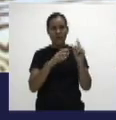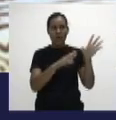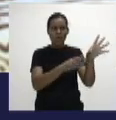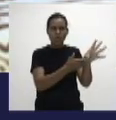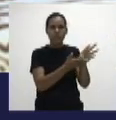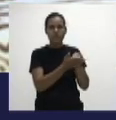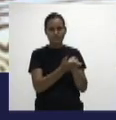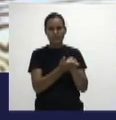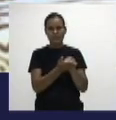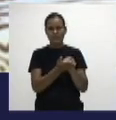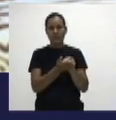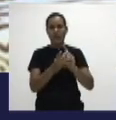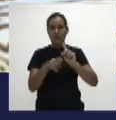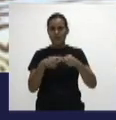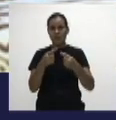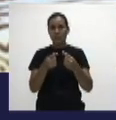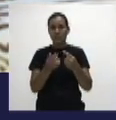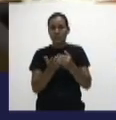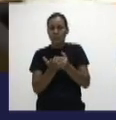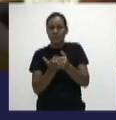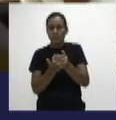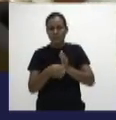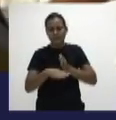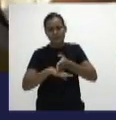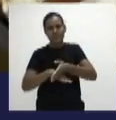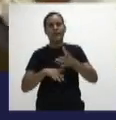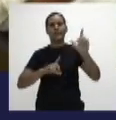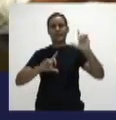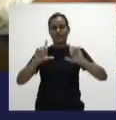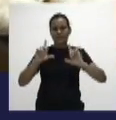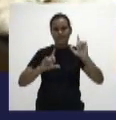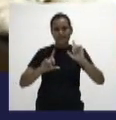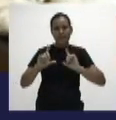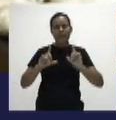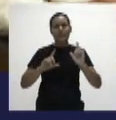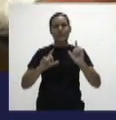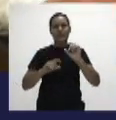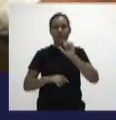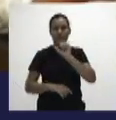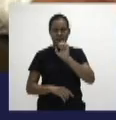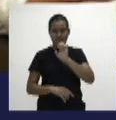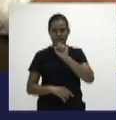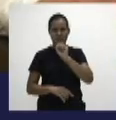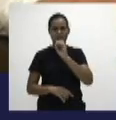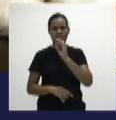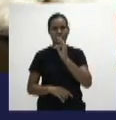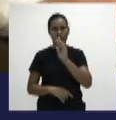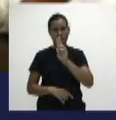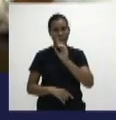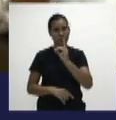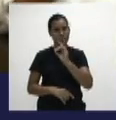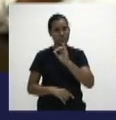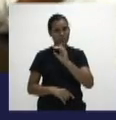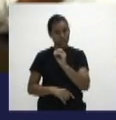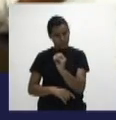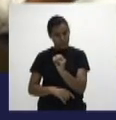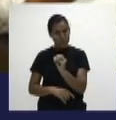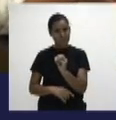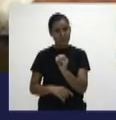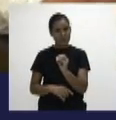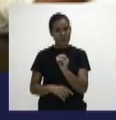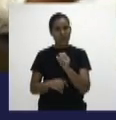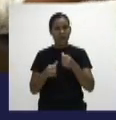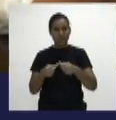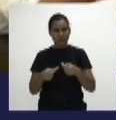simplesmente transmitiam o próprio espetáculo licencia com o tempo é que foram entrando pra TV né pro pro estúdio e